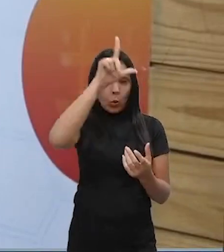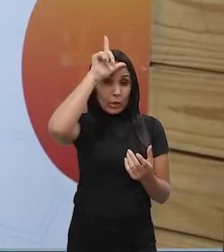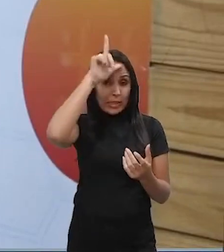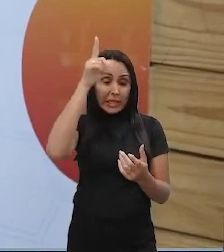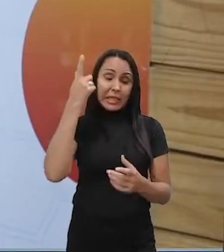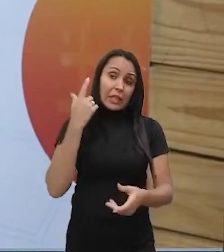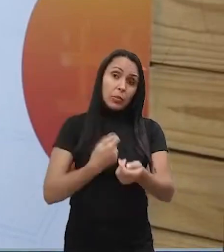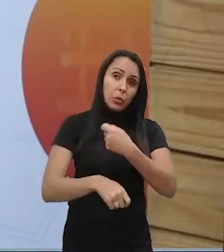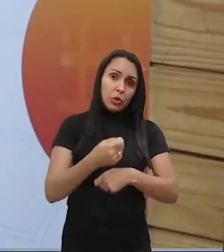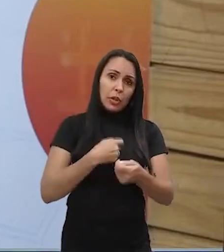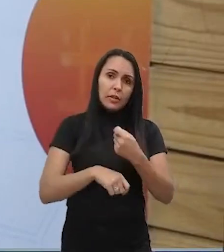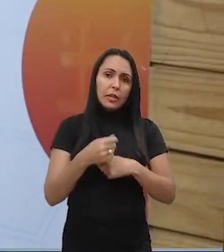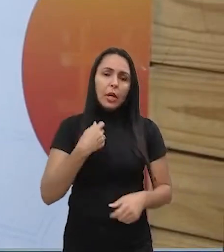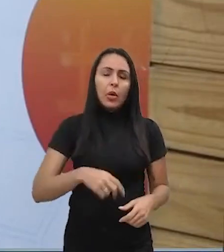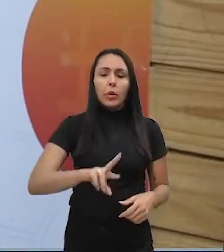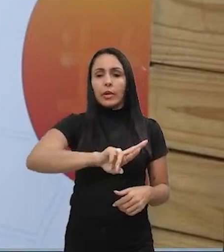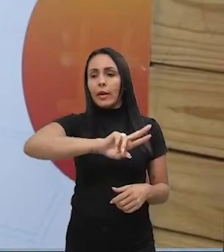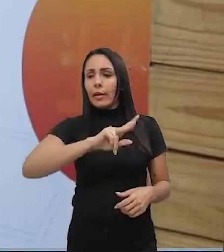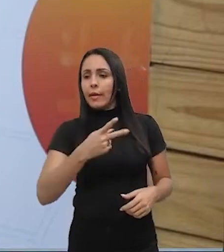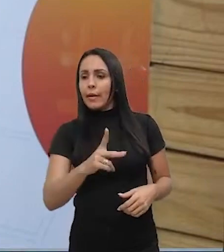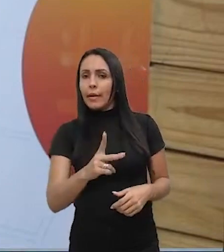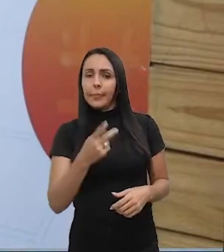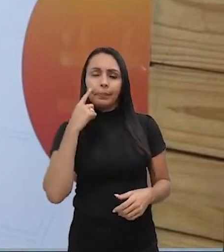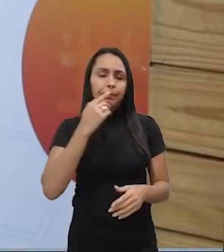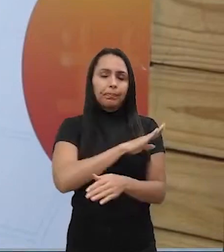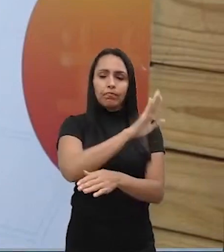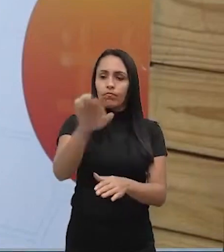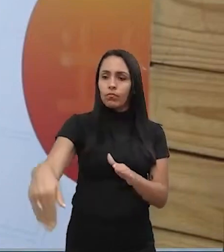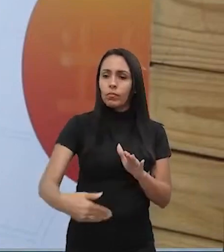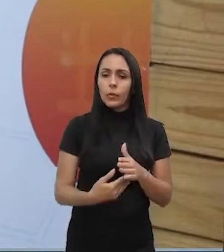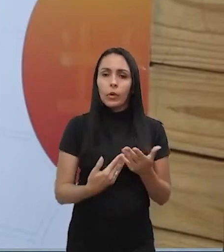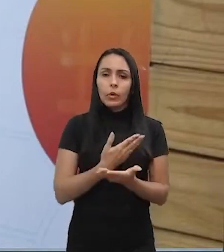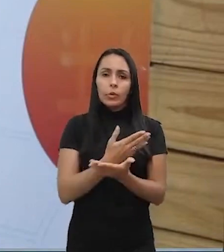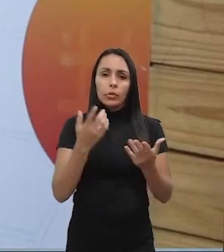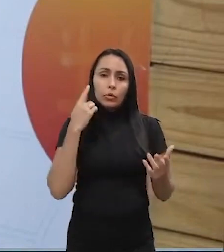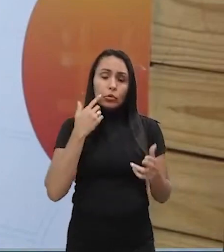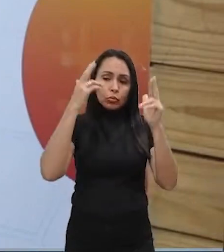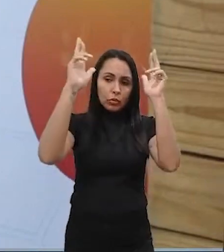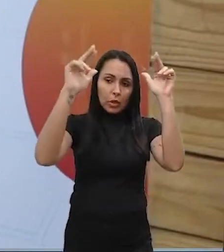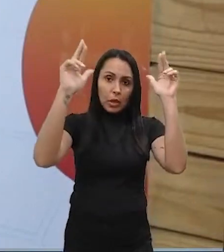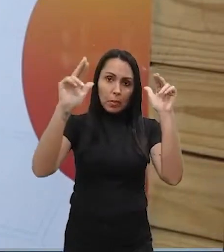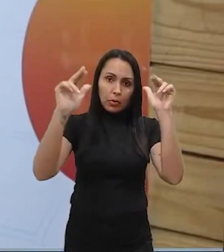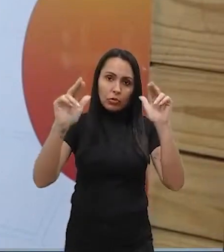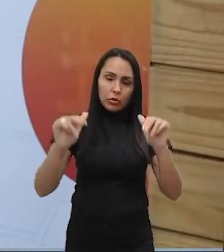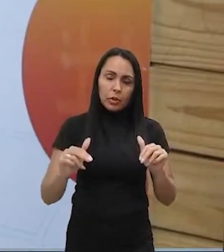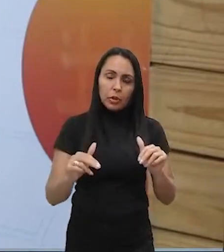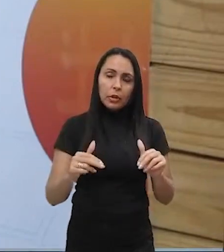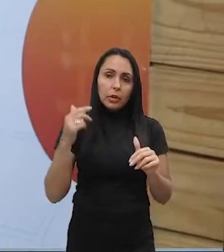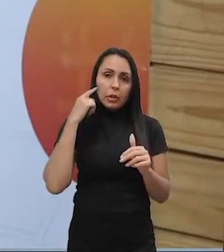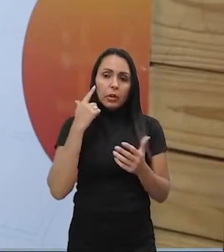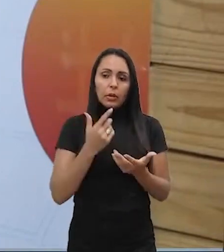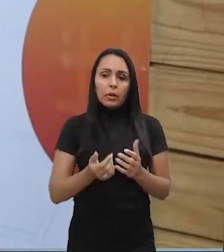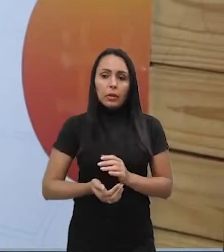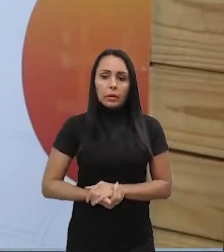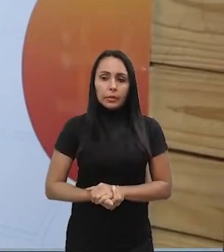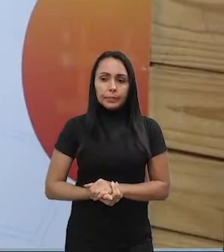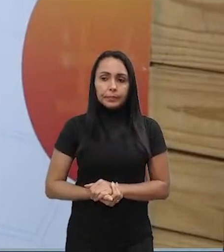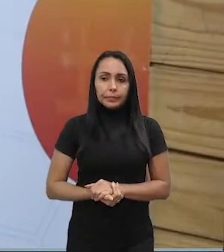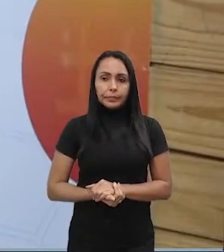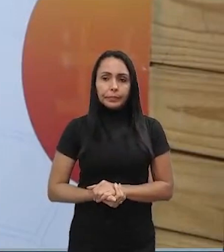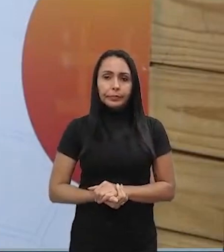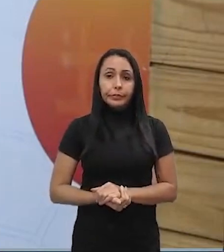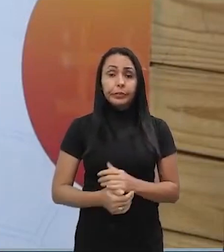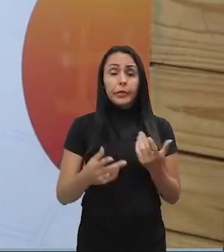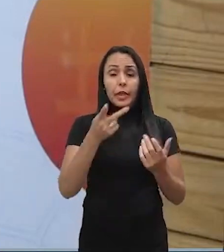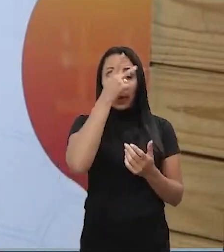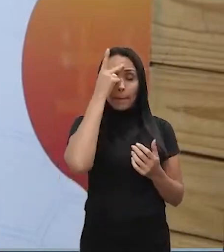de pessoas, gestão de recursos humanos e todos os outros temas que são alocados a isso. Ele